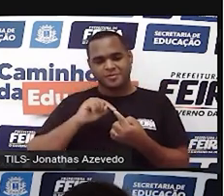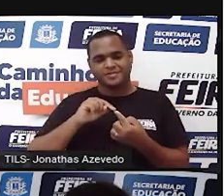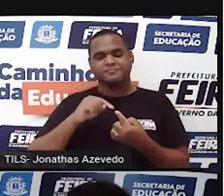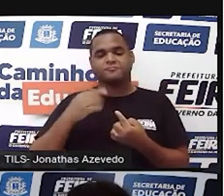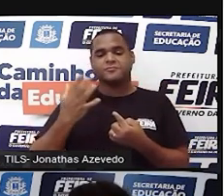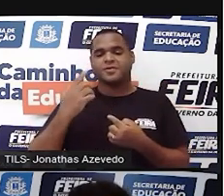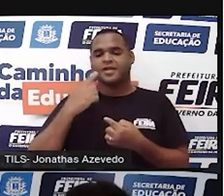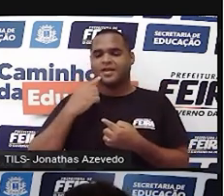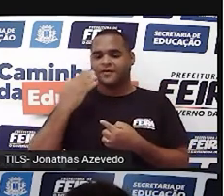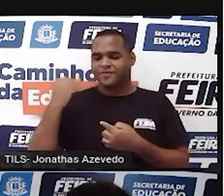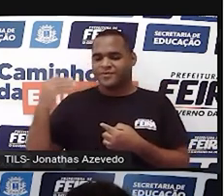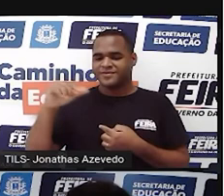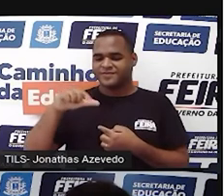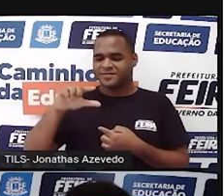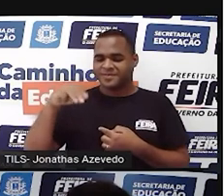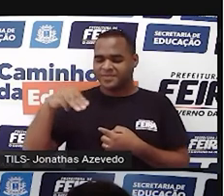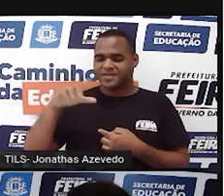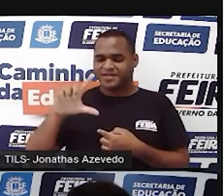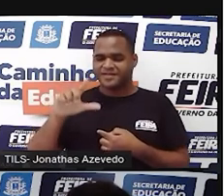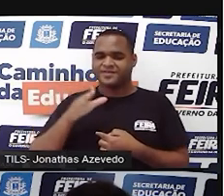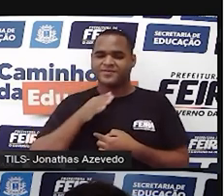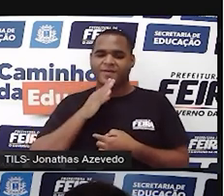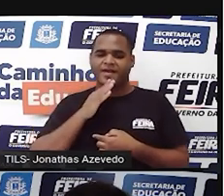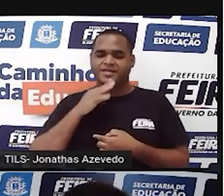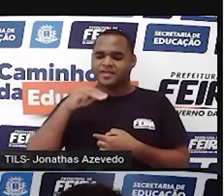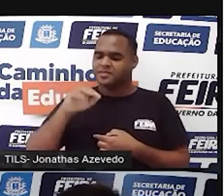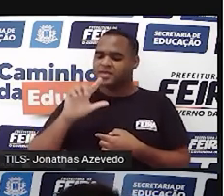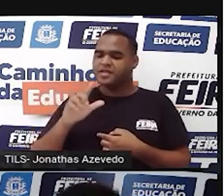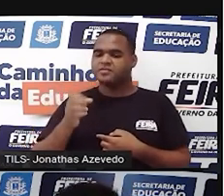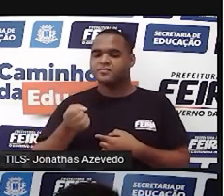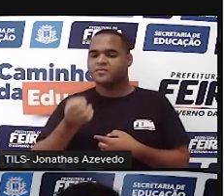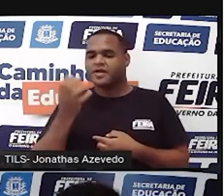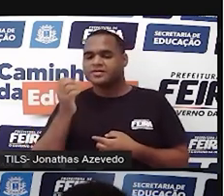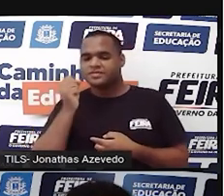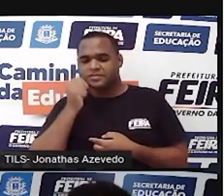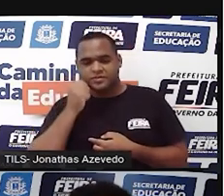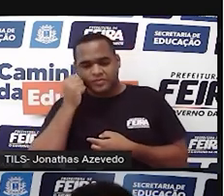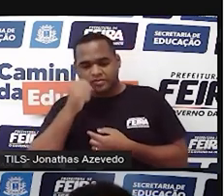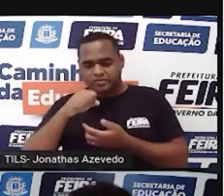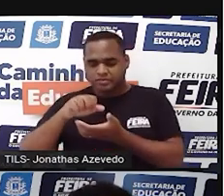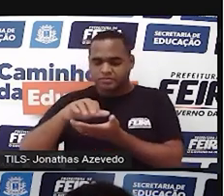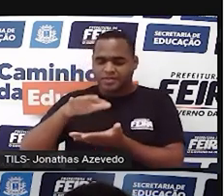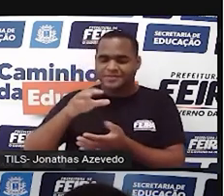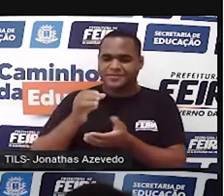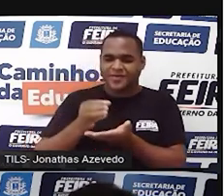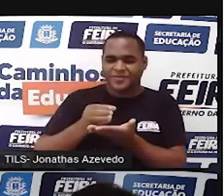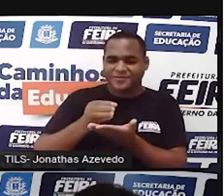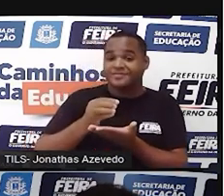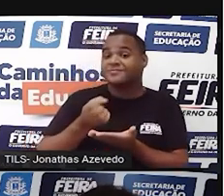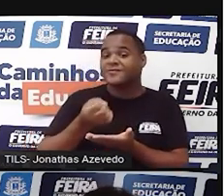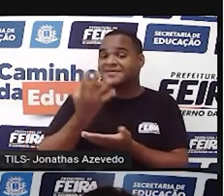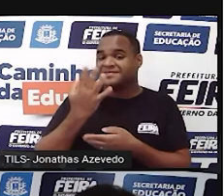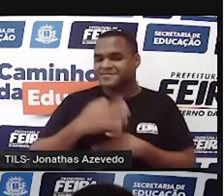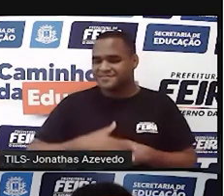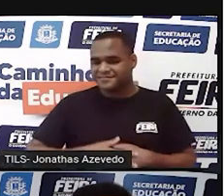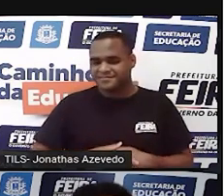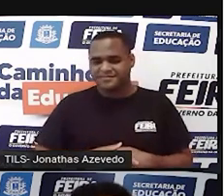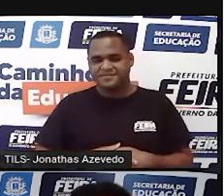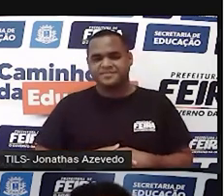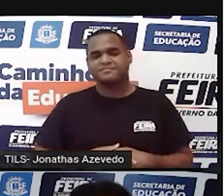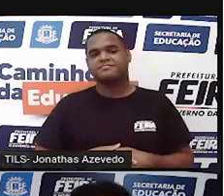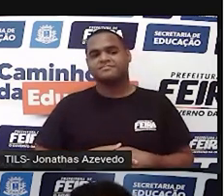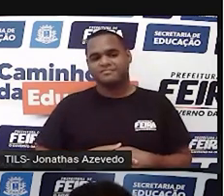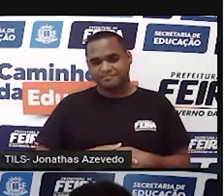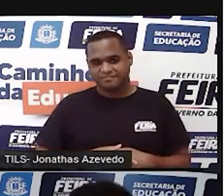famoso ml, né? Quantas ml de suco estão cabendo ali naquele copinho, né?